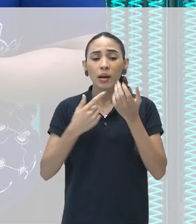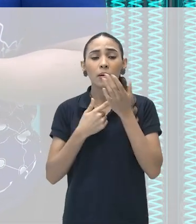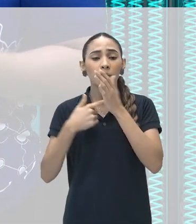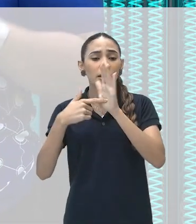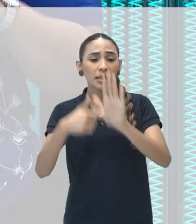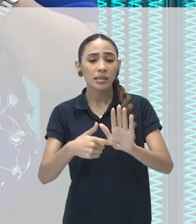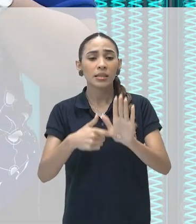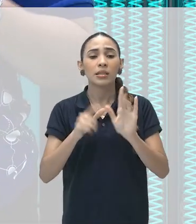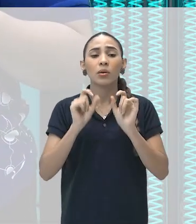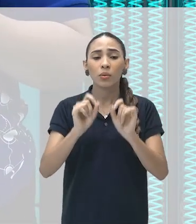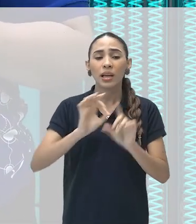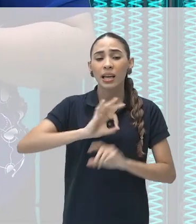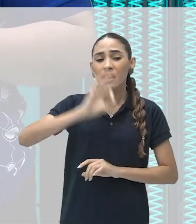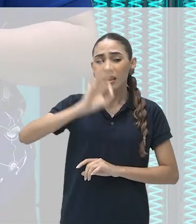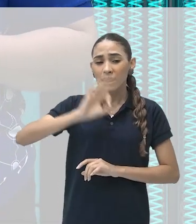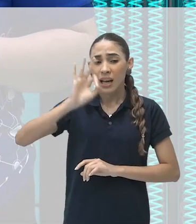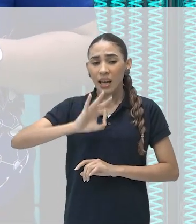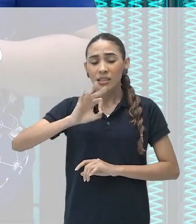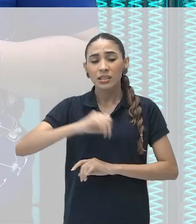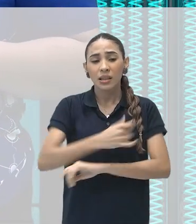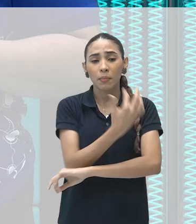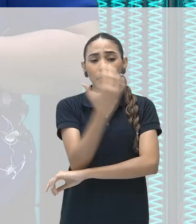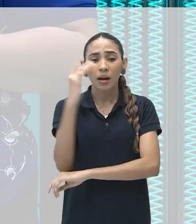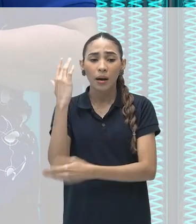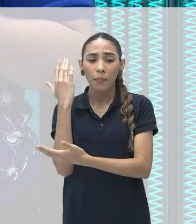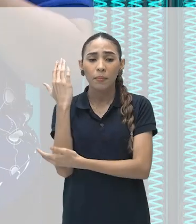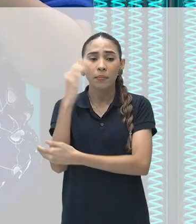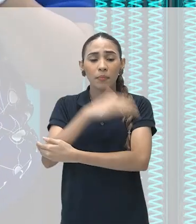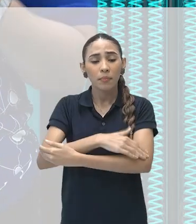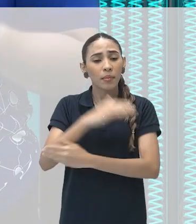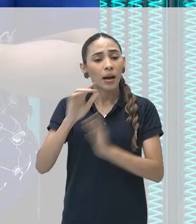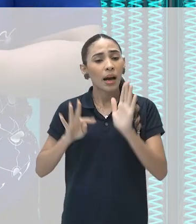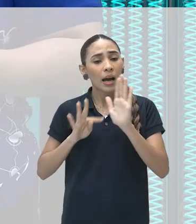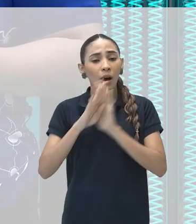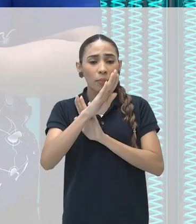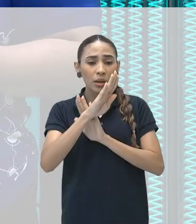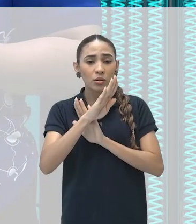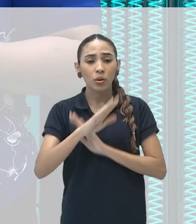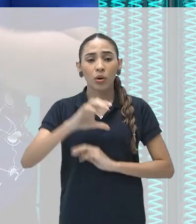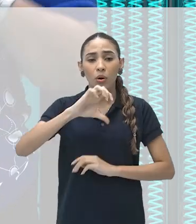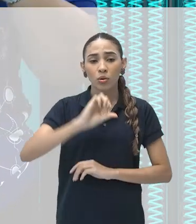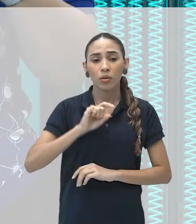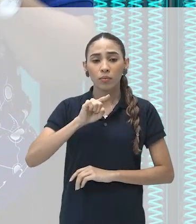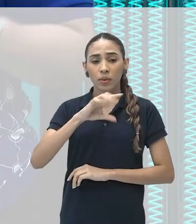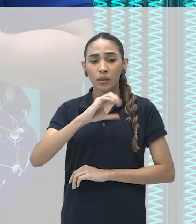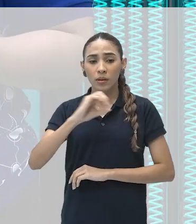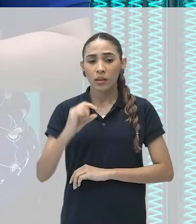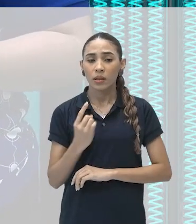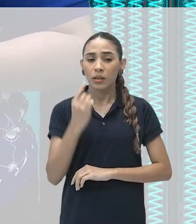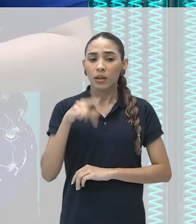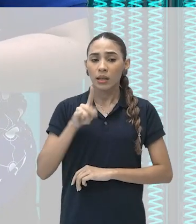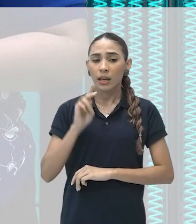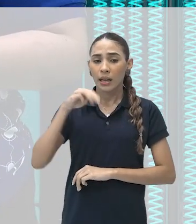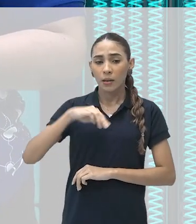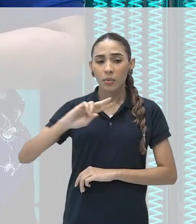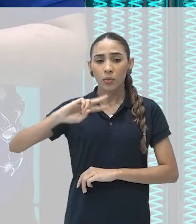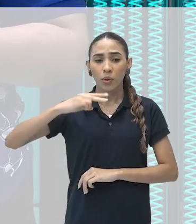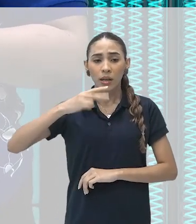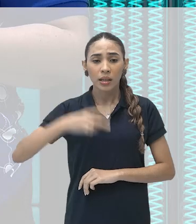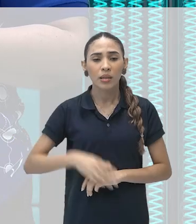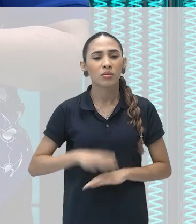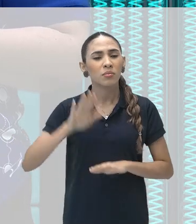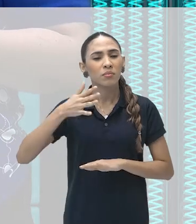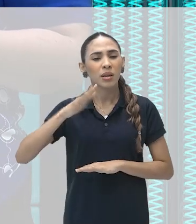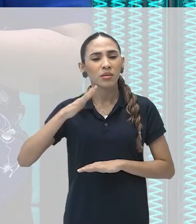da Amazônia aumentou em 9.001 quilômetros quadrados, algo equivalente